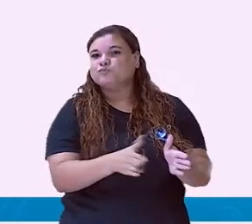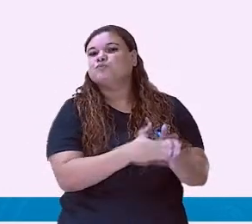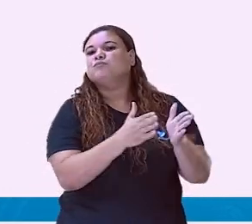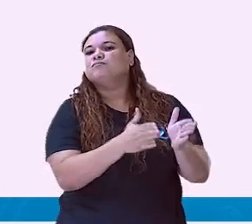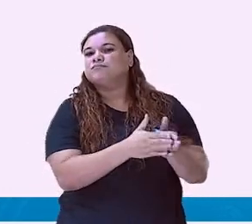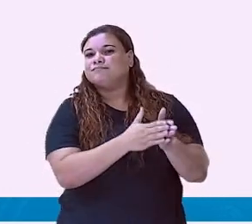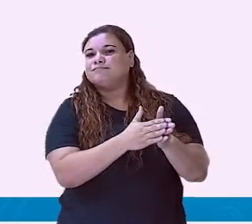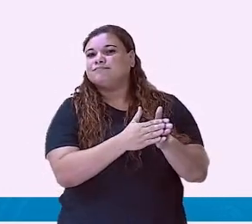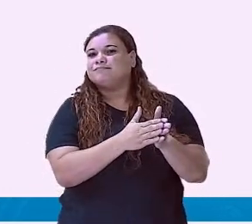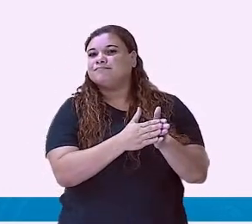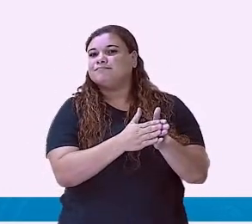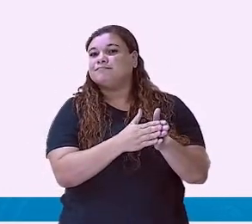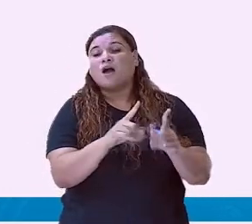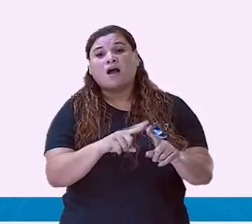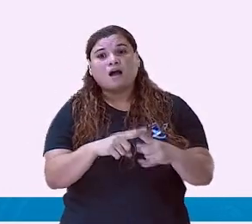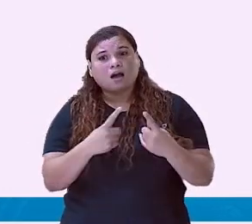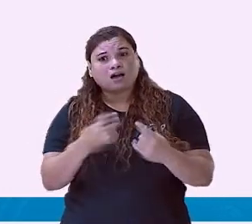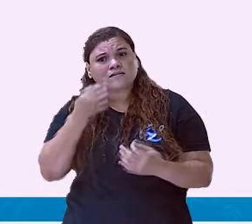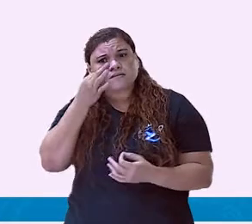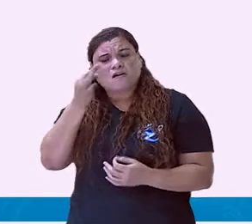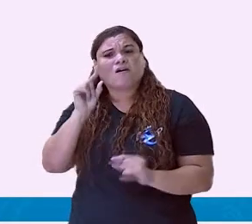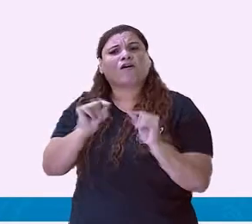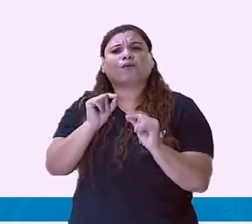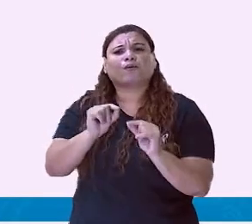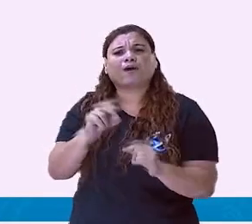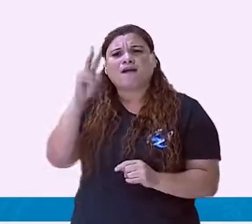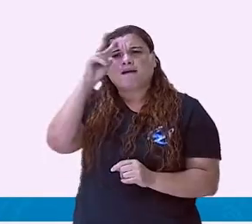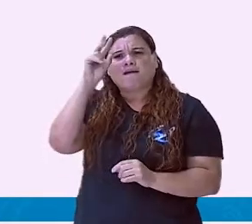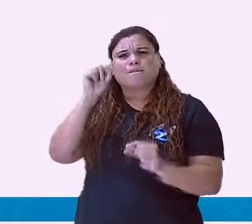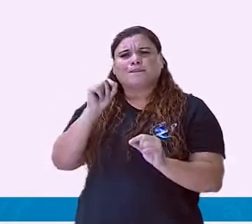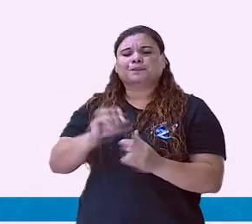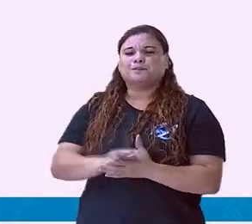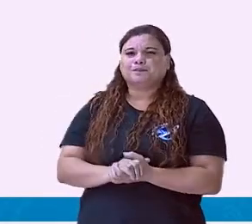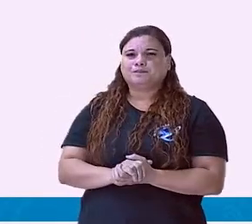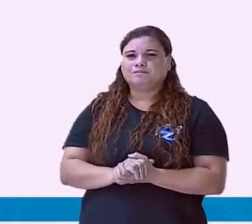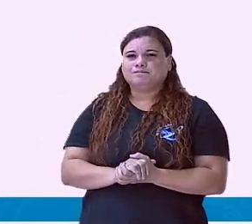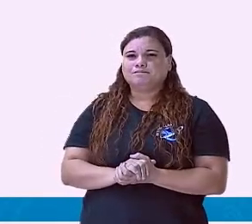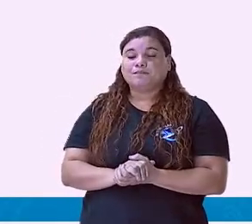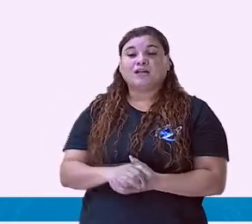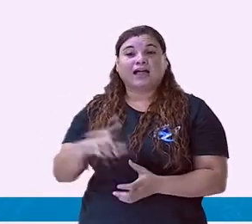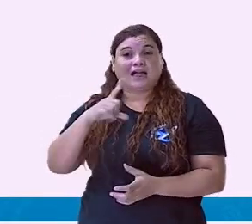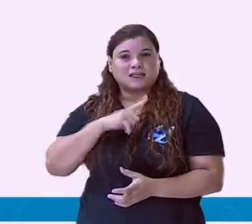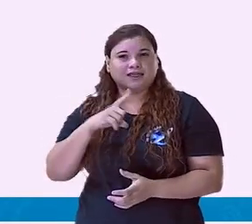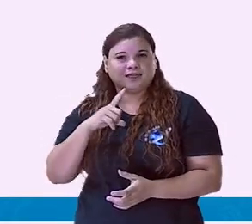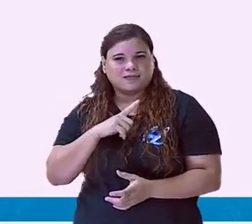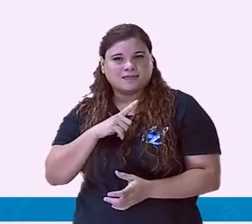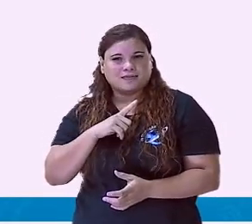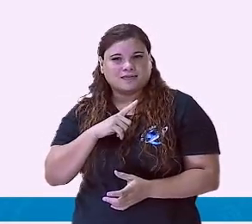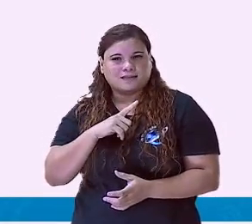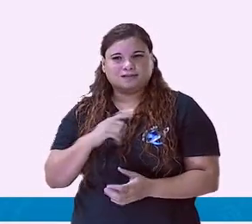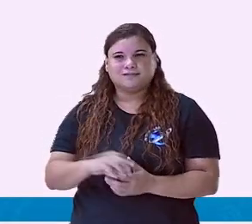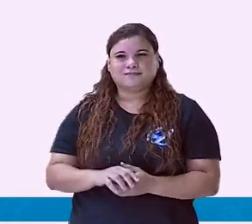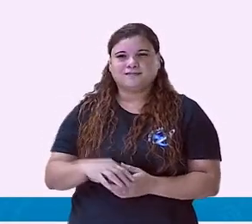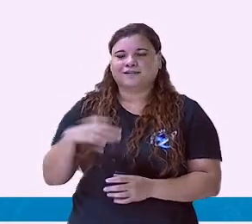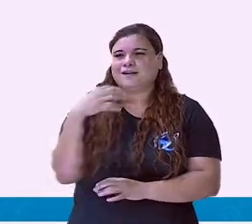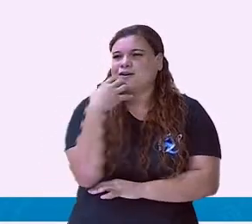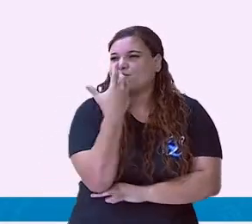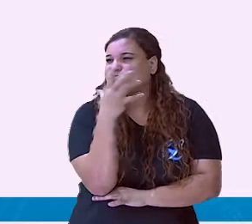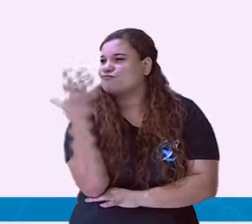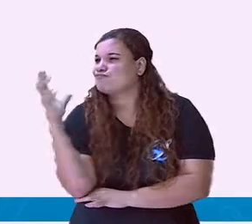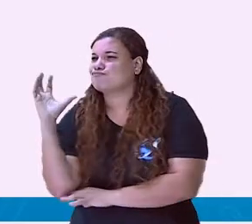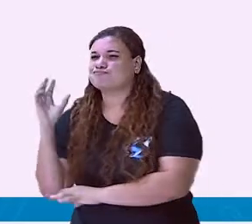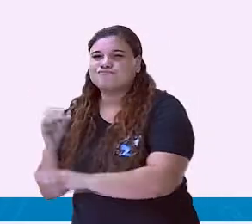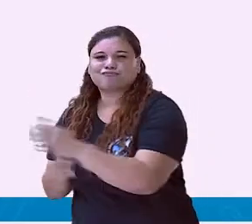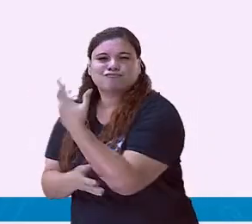riqueza natural que esses países do sul têm é fantástica. E é essa